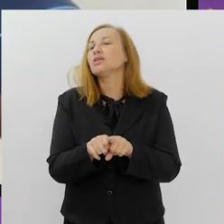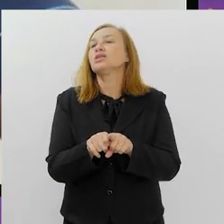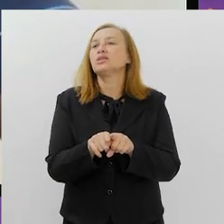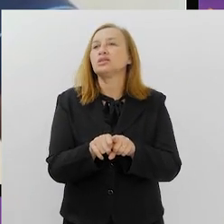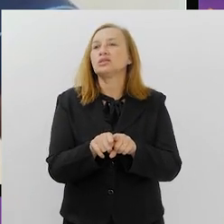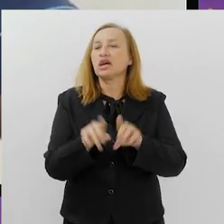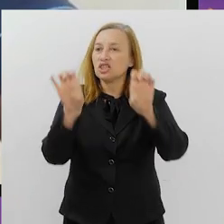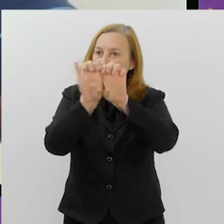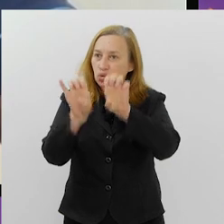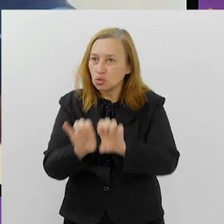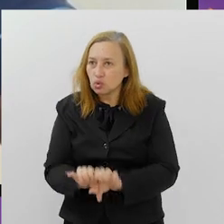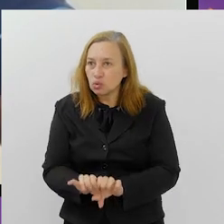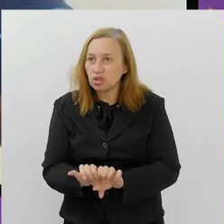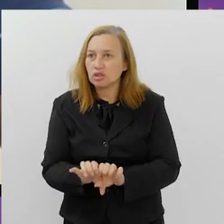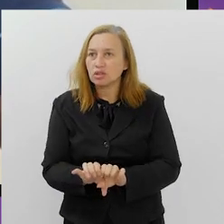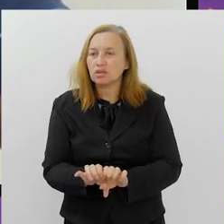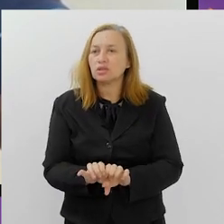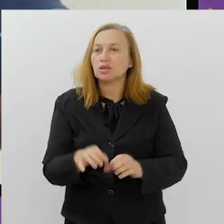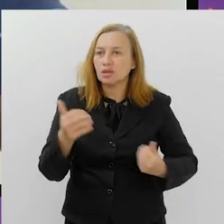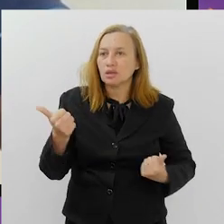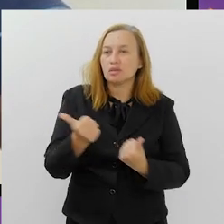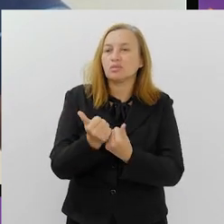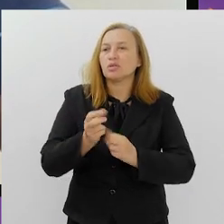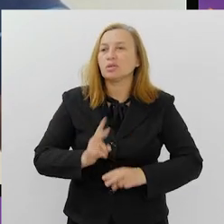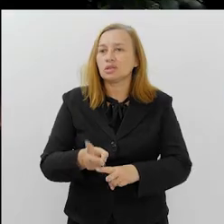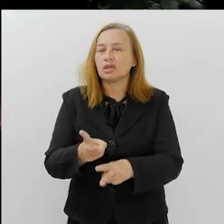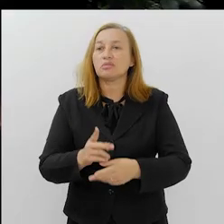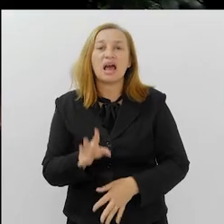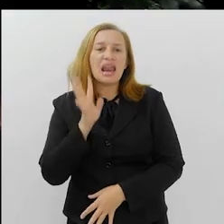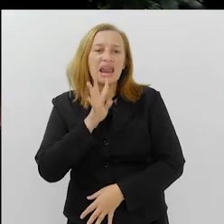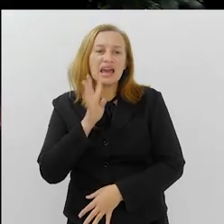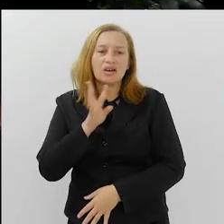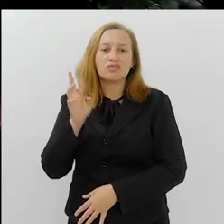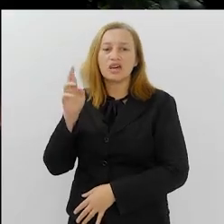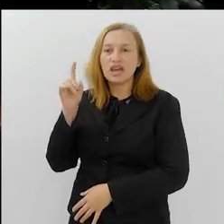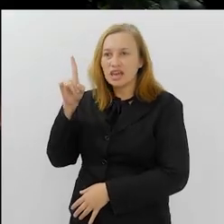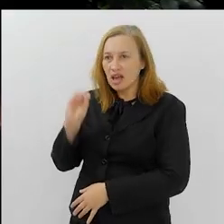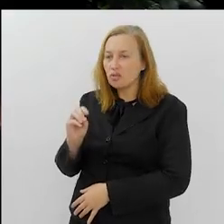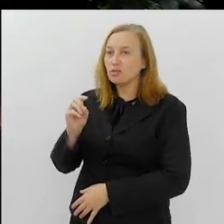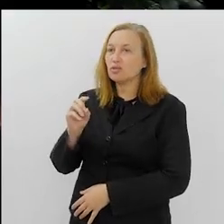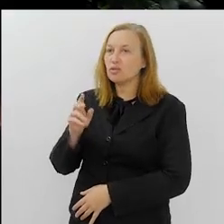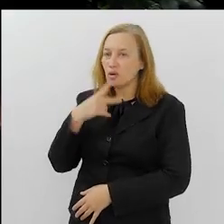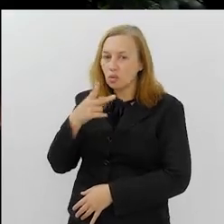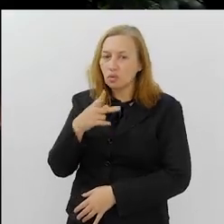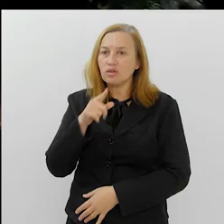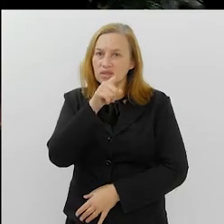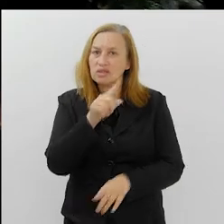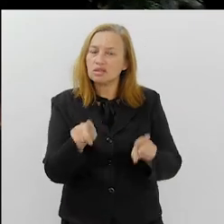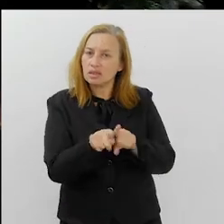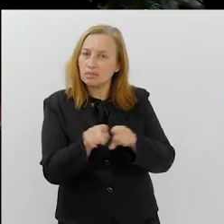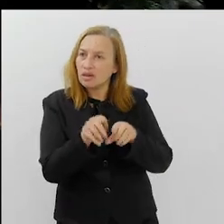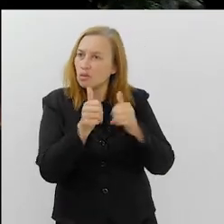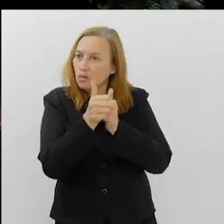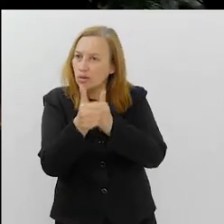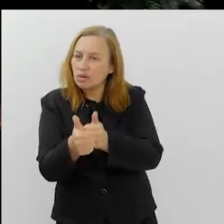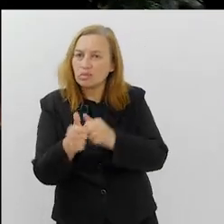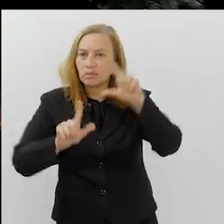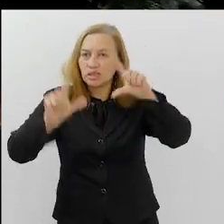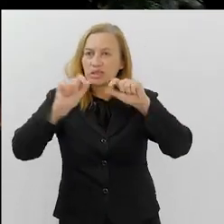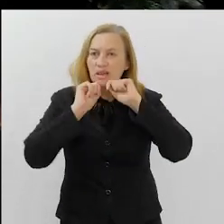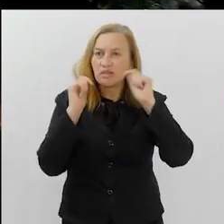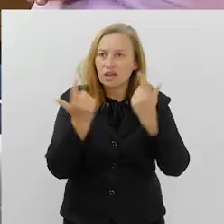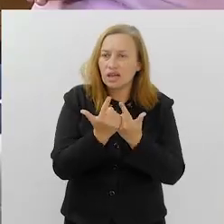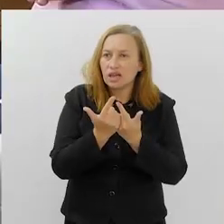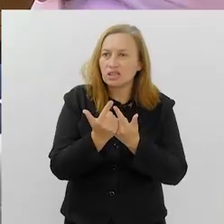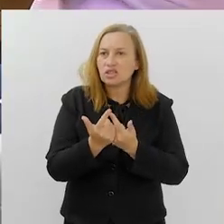dar essa estrutura para todas as equipes da Série A2. Bacana isso que o Reinaldo disse, né? e você também acompanhou as partidas aqui pela